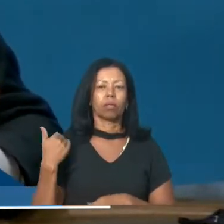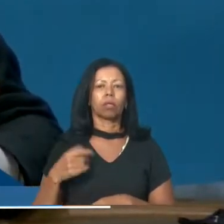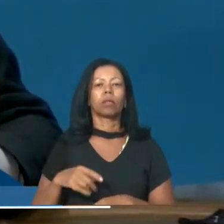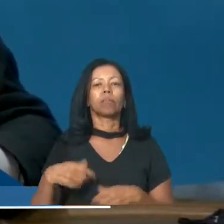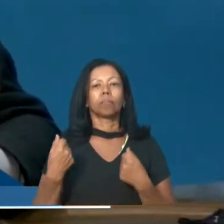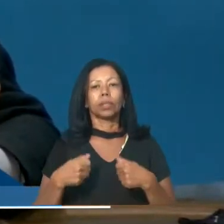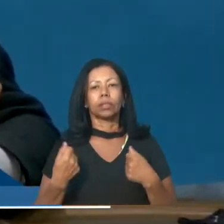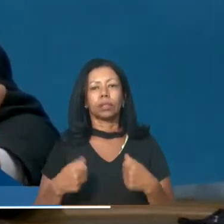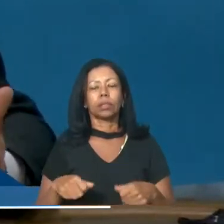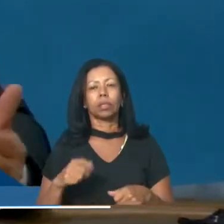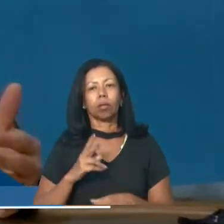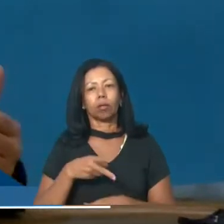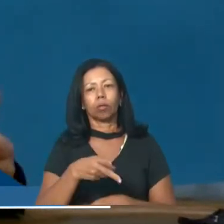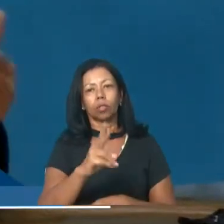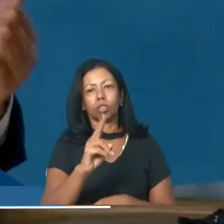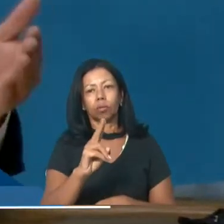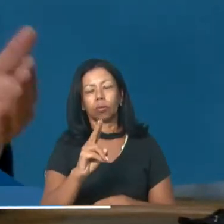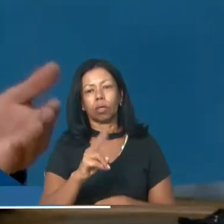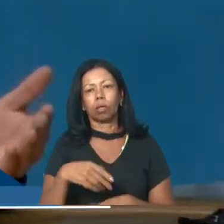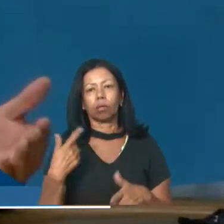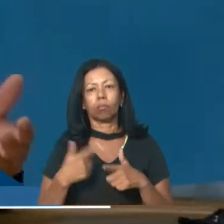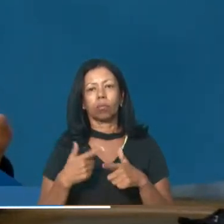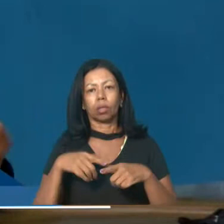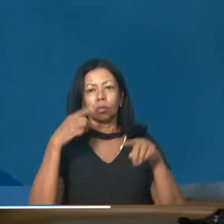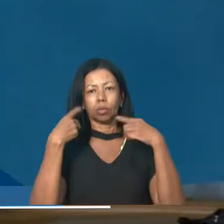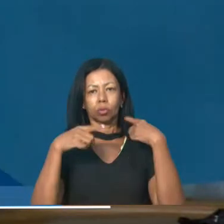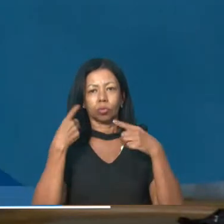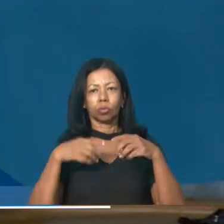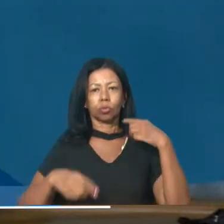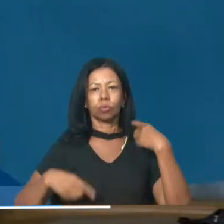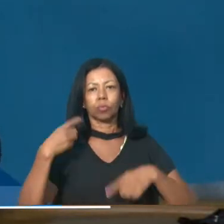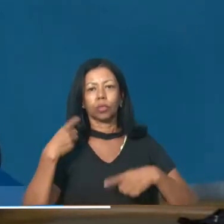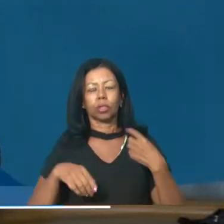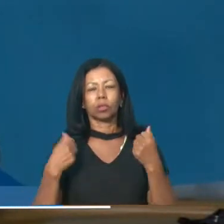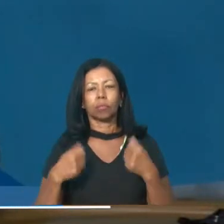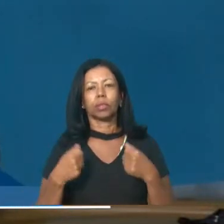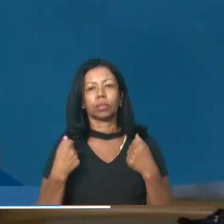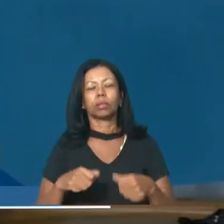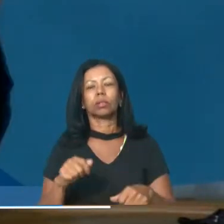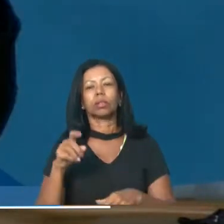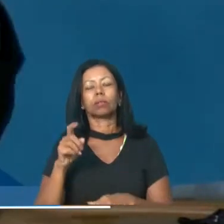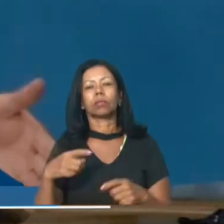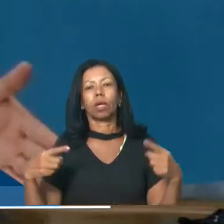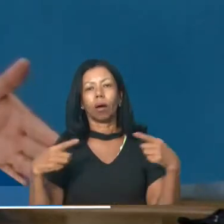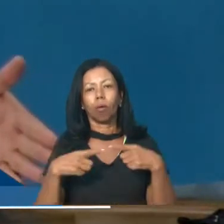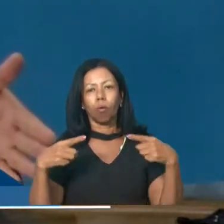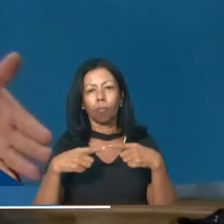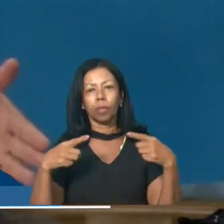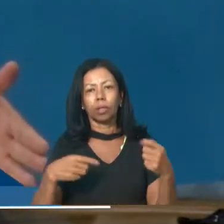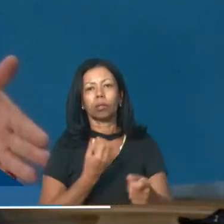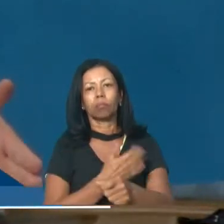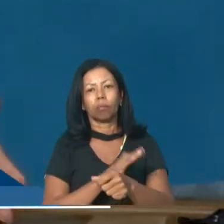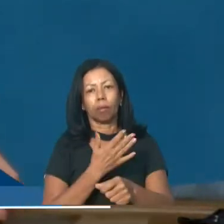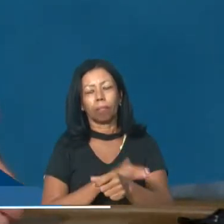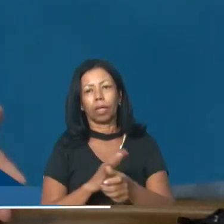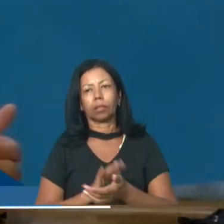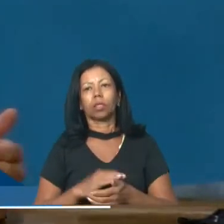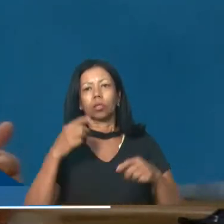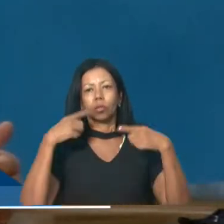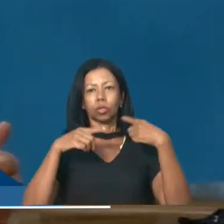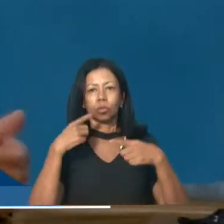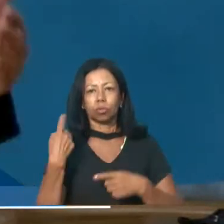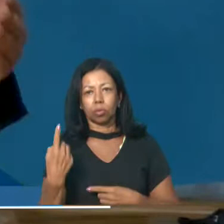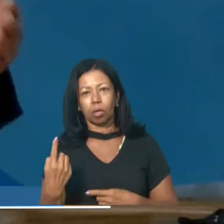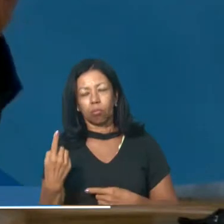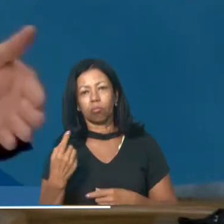colocado em prática. Porque o discurso do político tem que andar em consonância com a prática. E o discurso do prefeito da cidade é um e a prática é